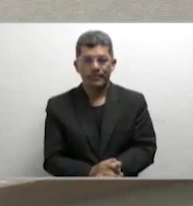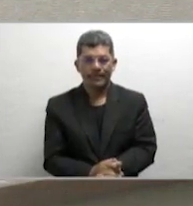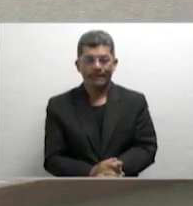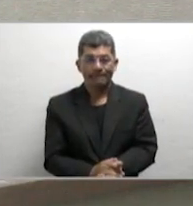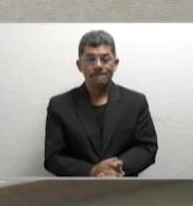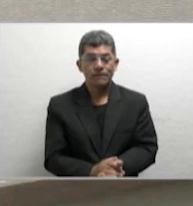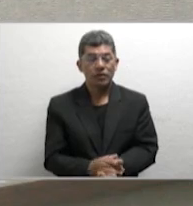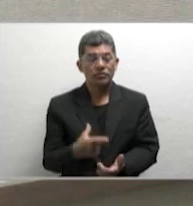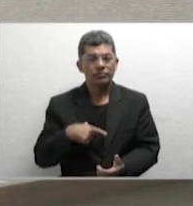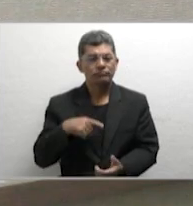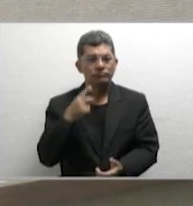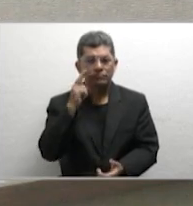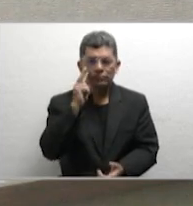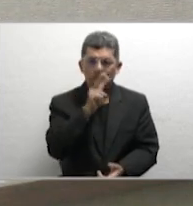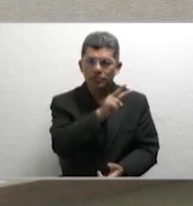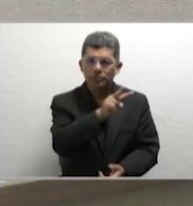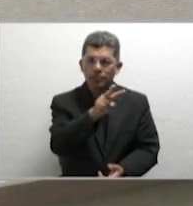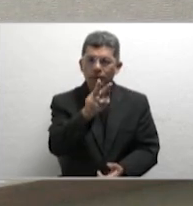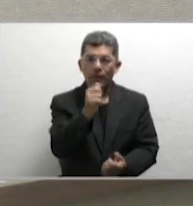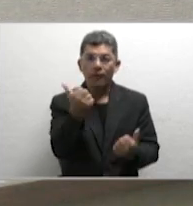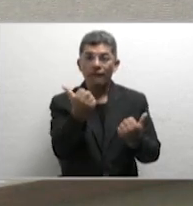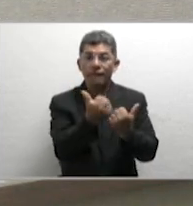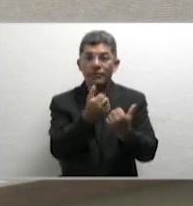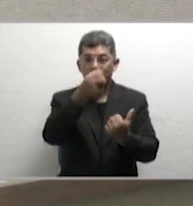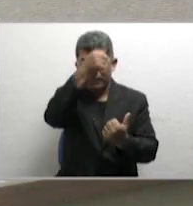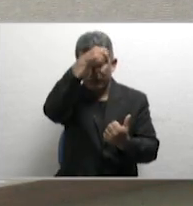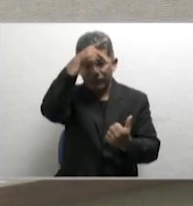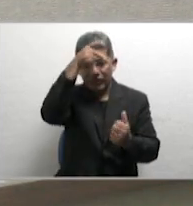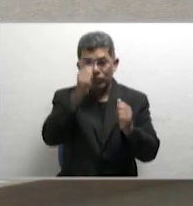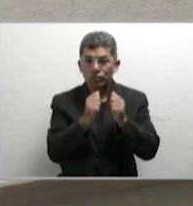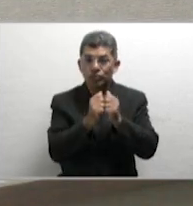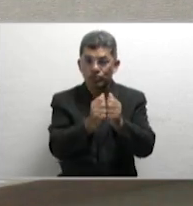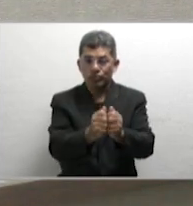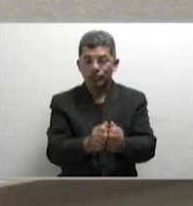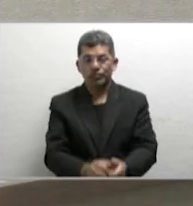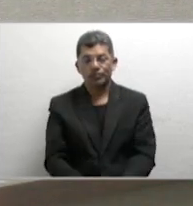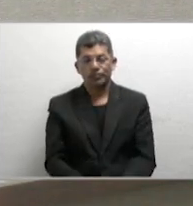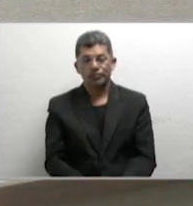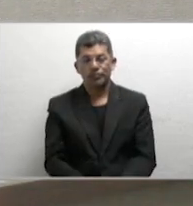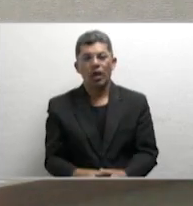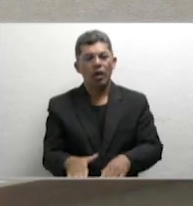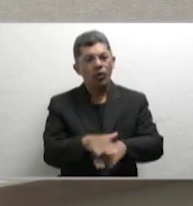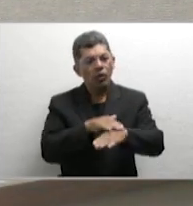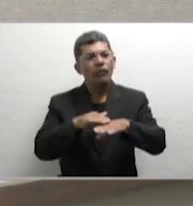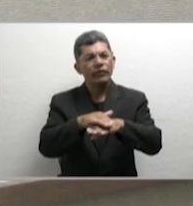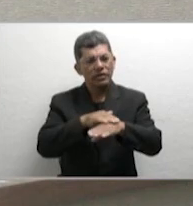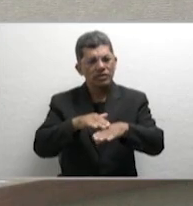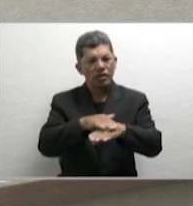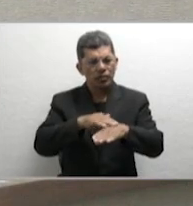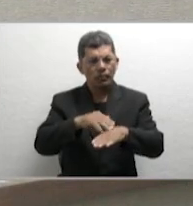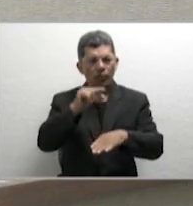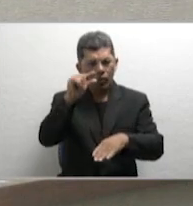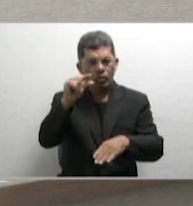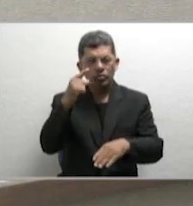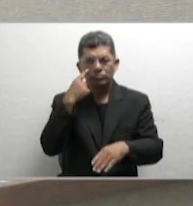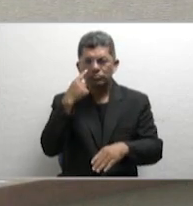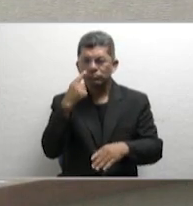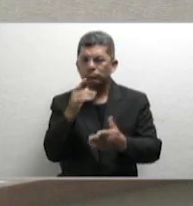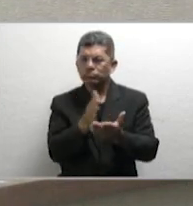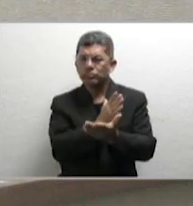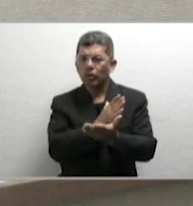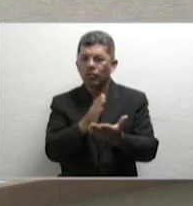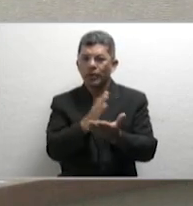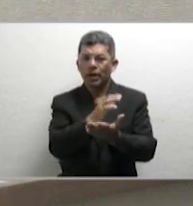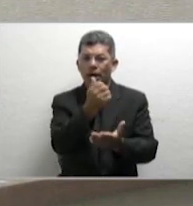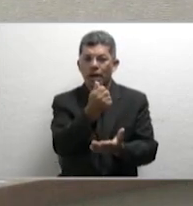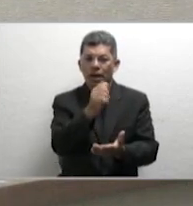eu tive o prazer de estar ali com o vice-prefeito e conversarmos um pouquinho em relação a algumas ações